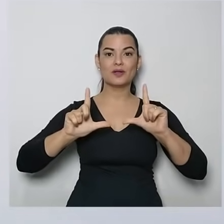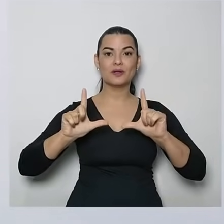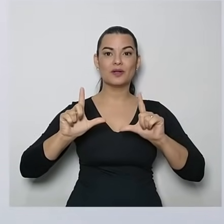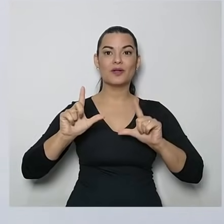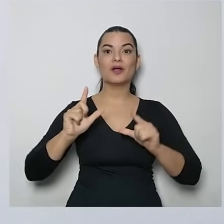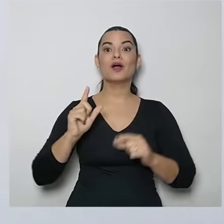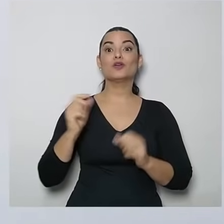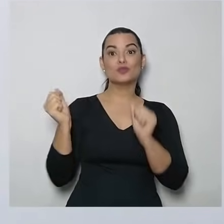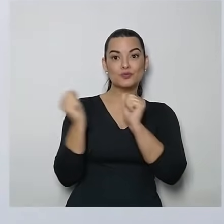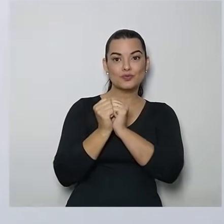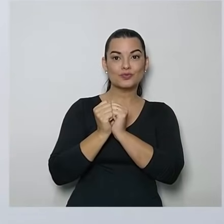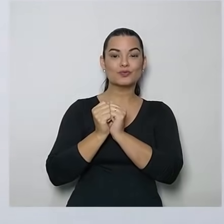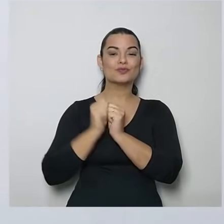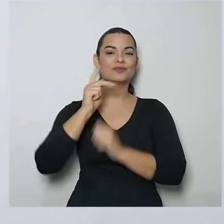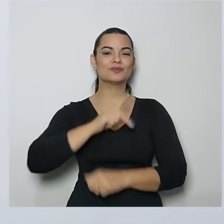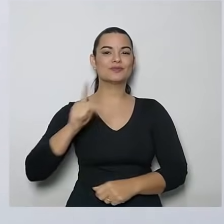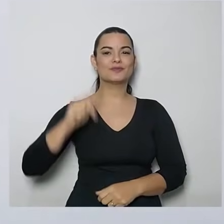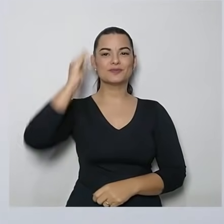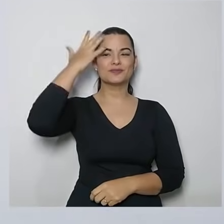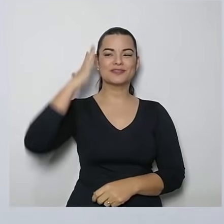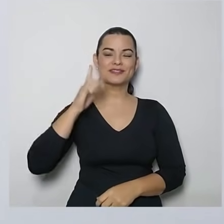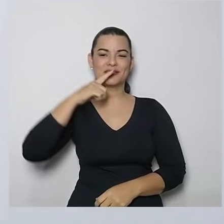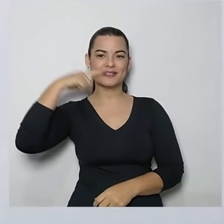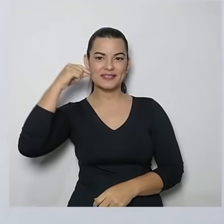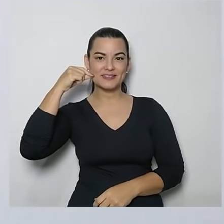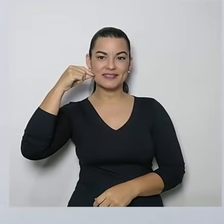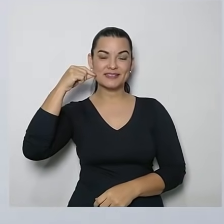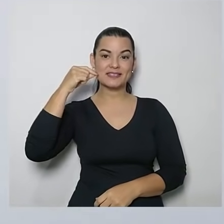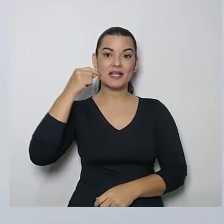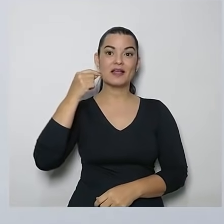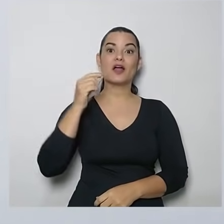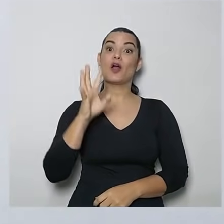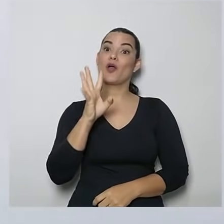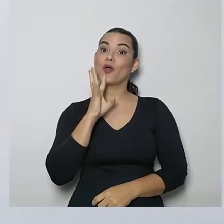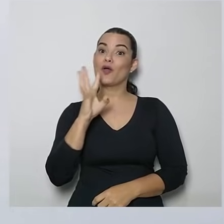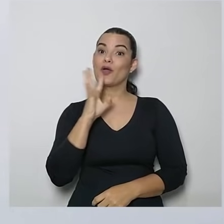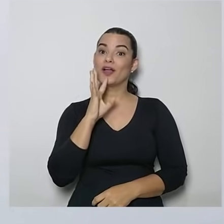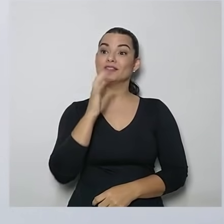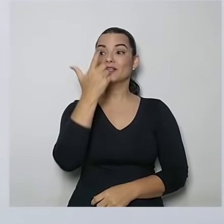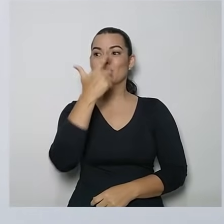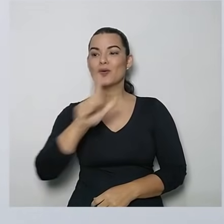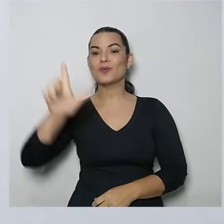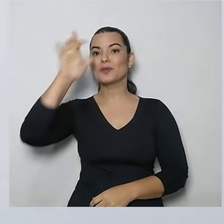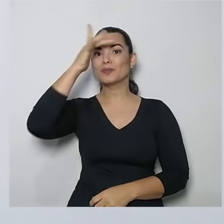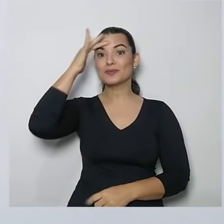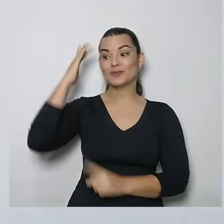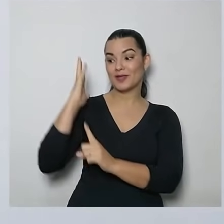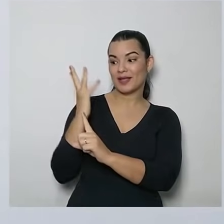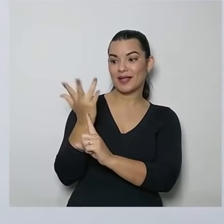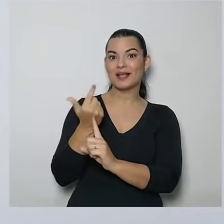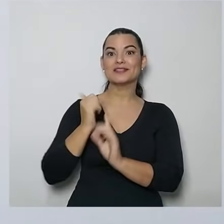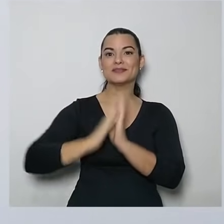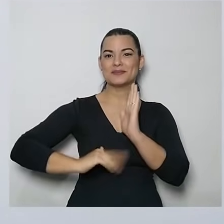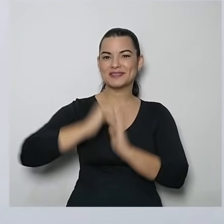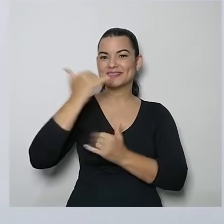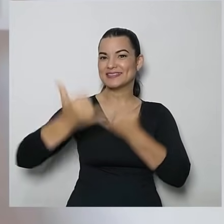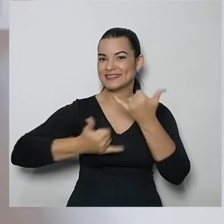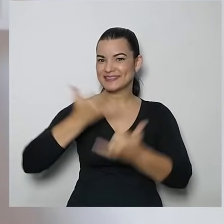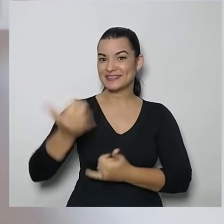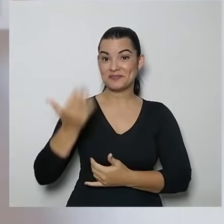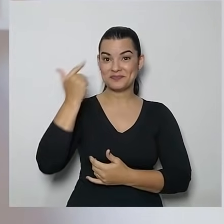professora Thalita um outro artista plástico brasileiro que também retratou algumas brincadeiras. Vamos